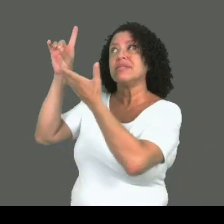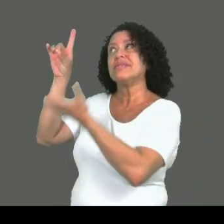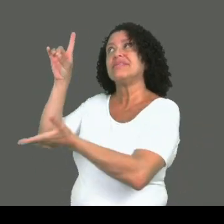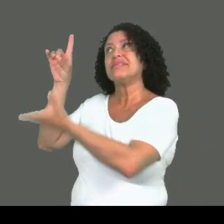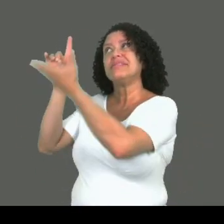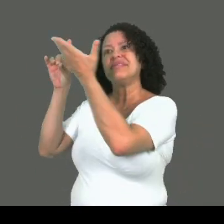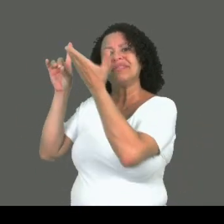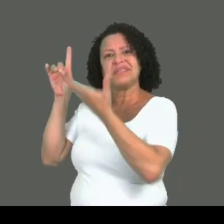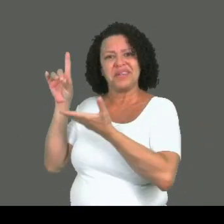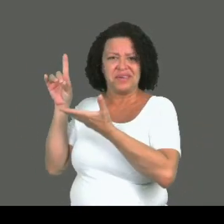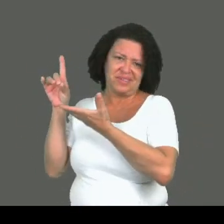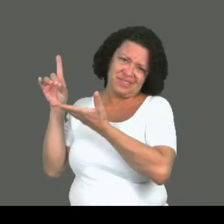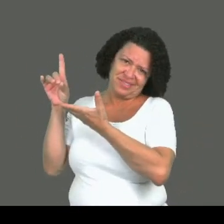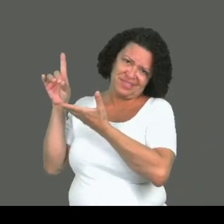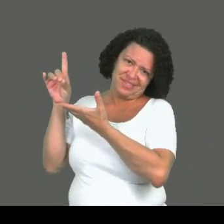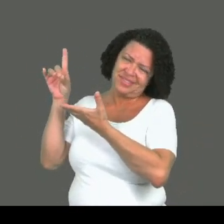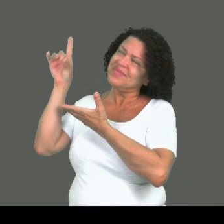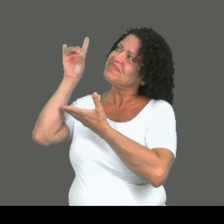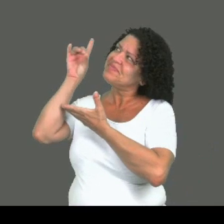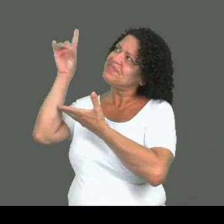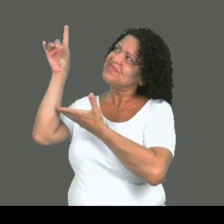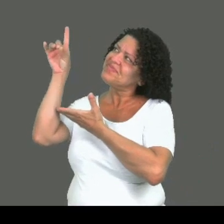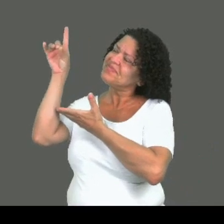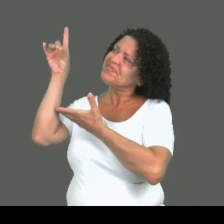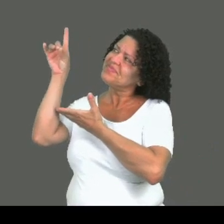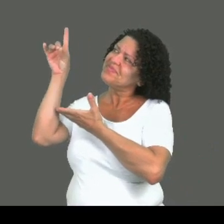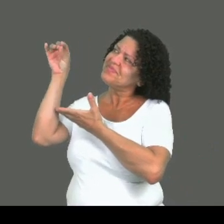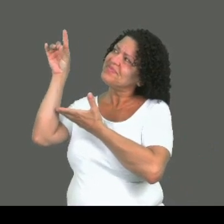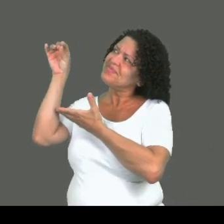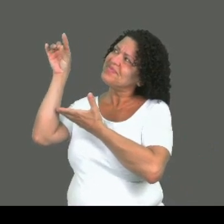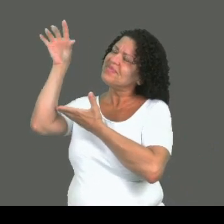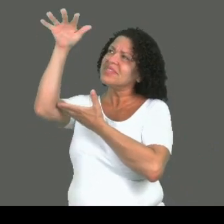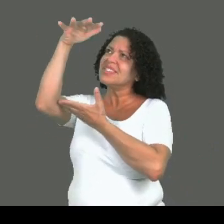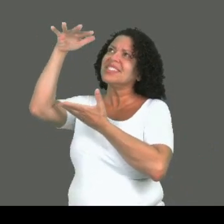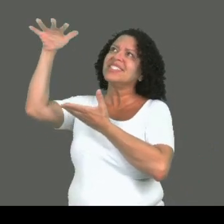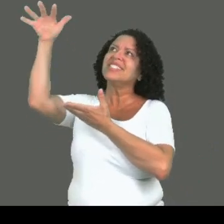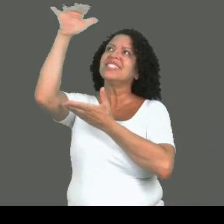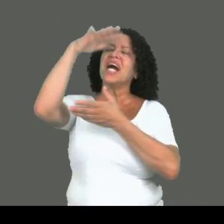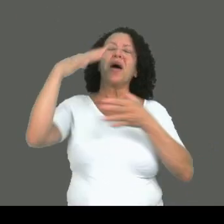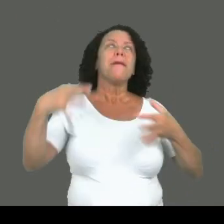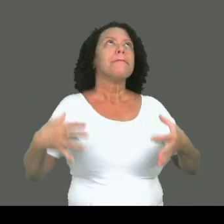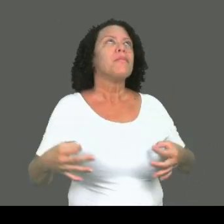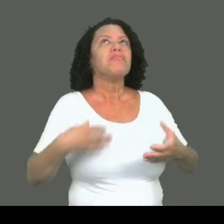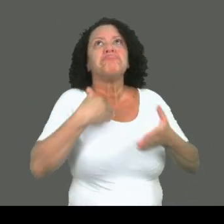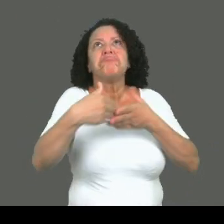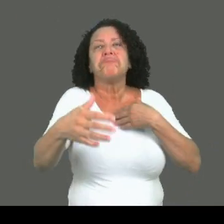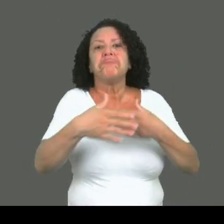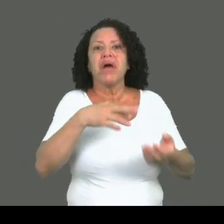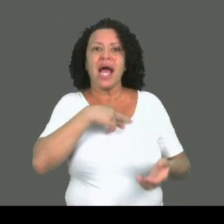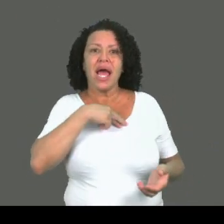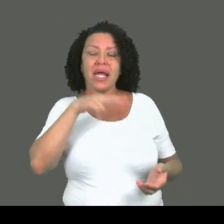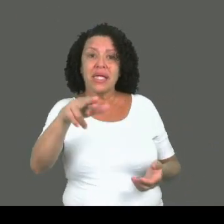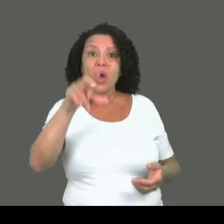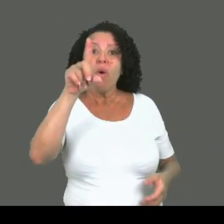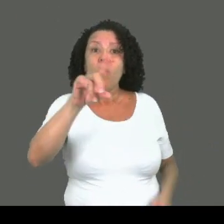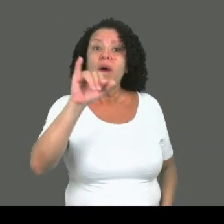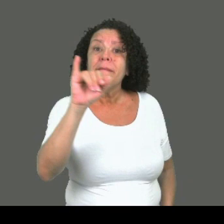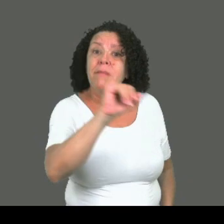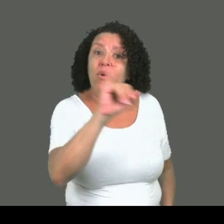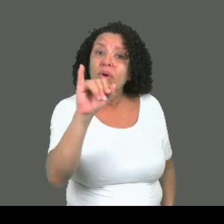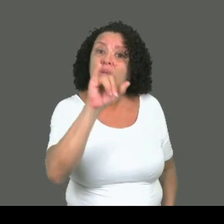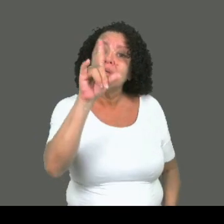seu Deus, à força superior, ao cosmos, ao universo, ao Buda, seja lá como for, o importante é a